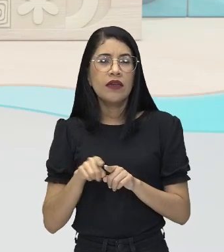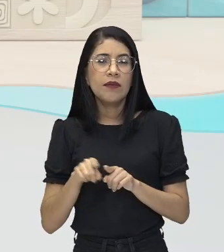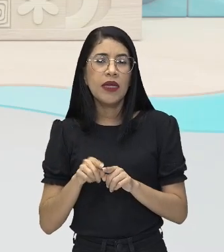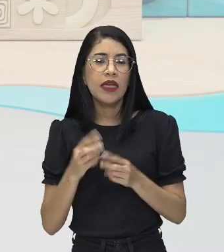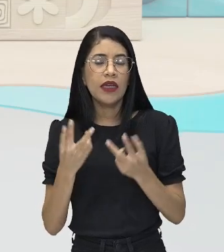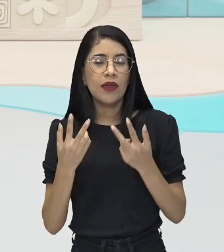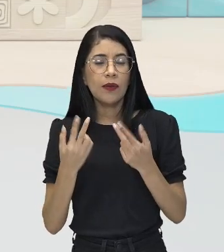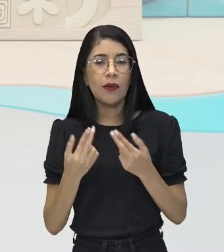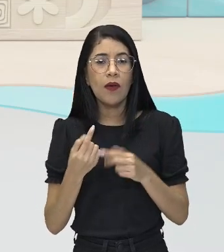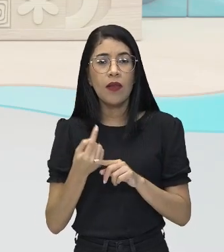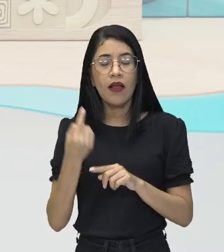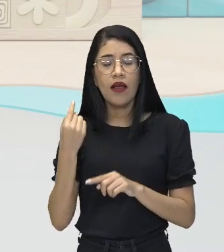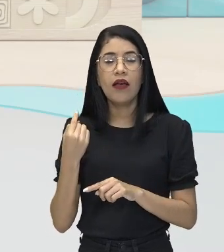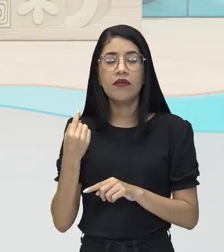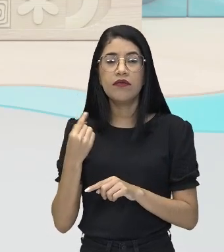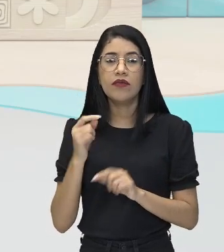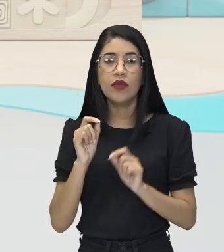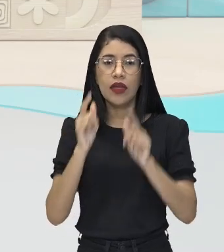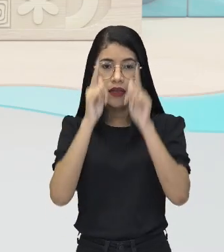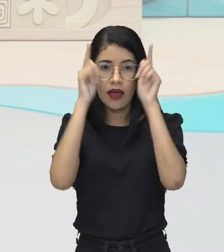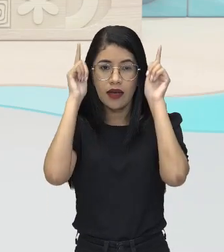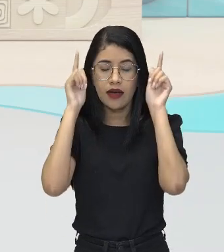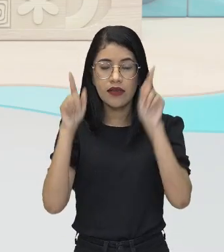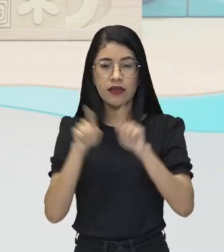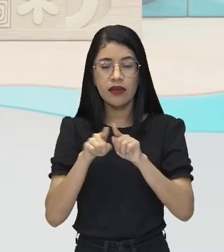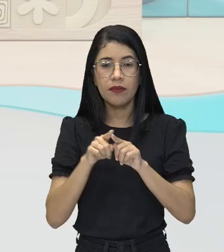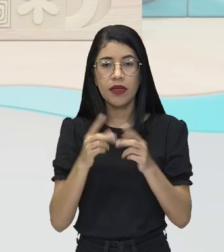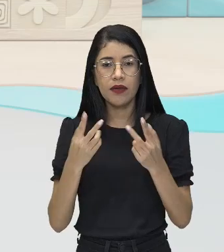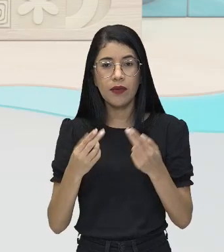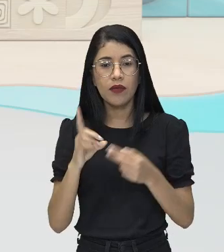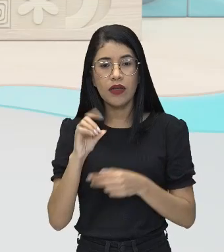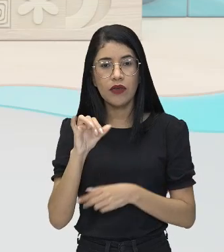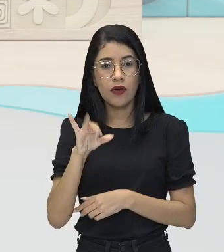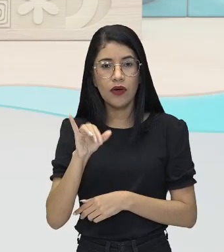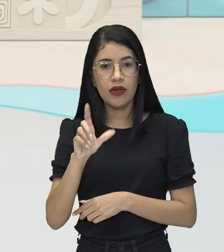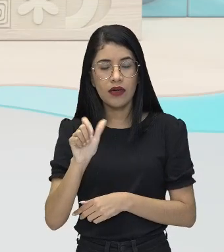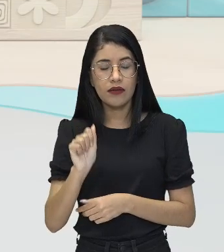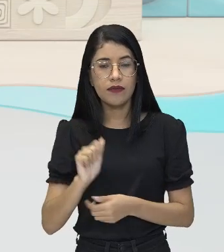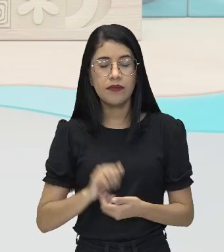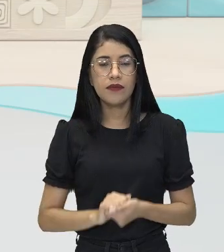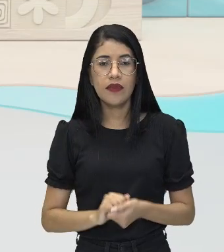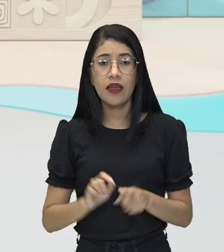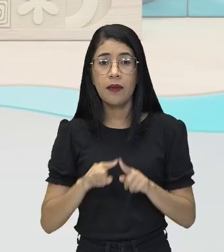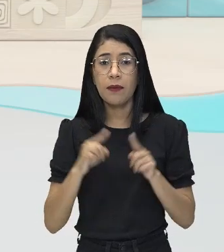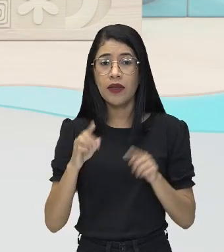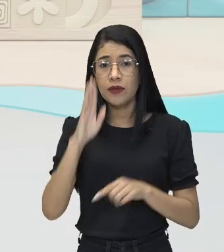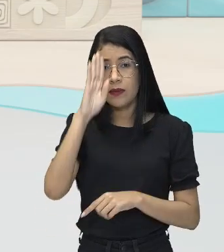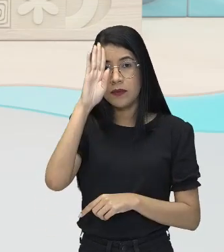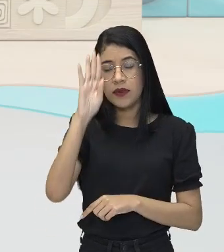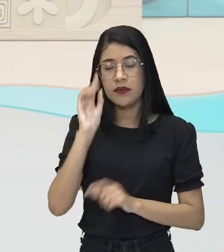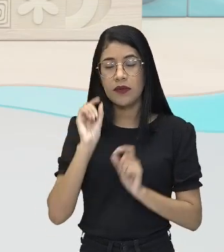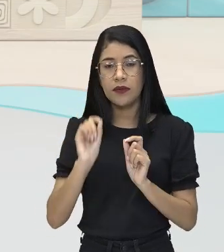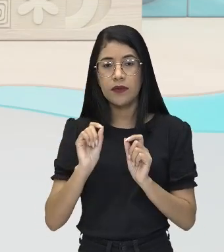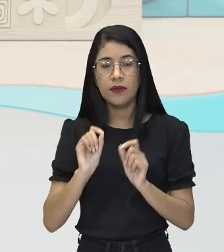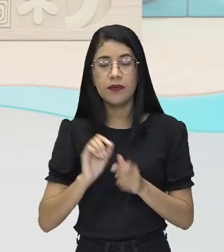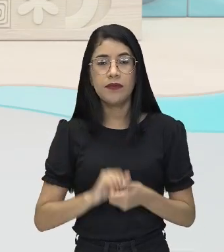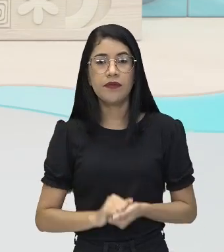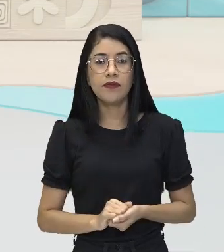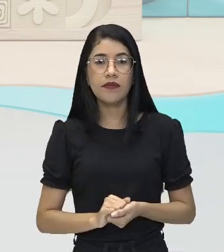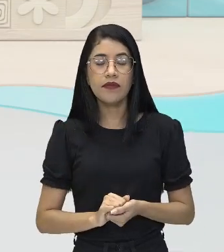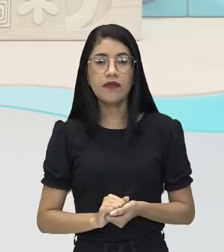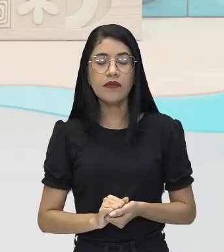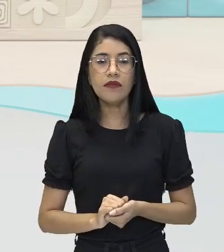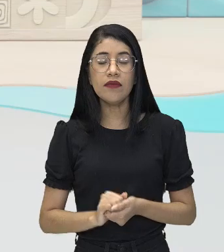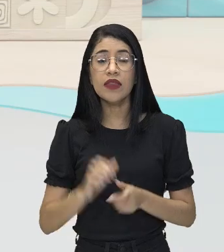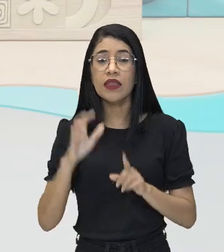lá na questão da arquitetura dórica. Mas sabe qual foi o grande legado romano? Foi que eles foram buscar